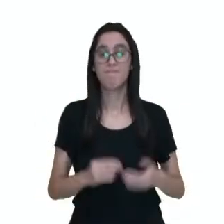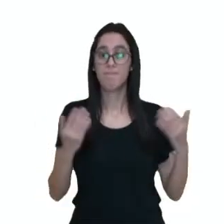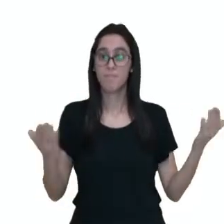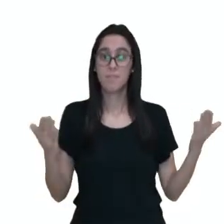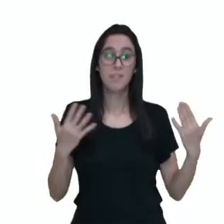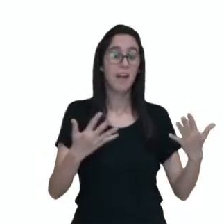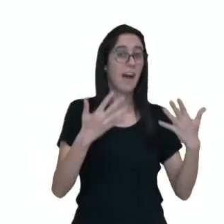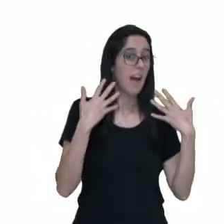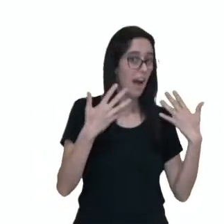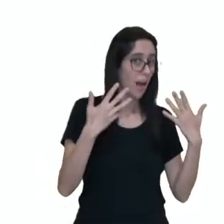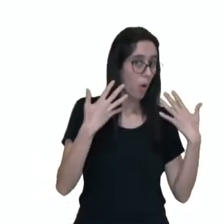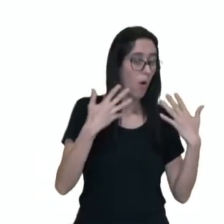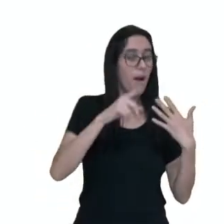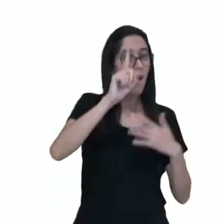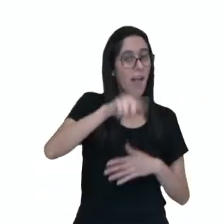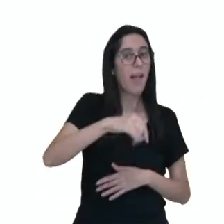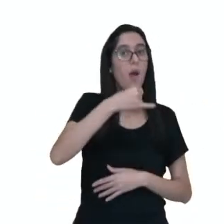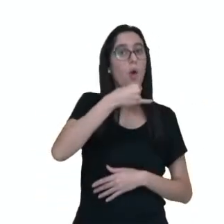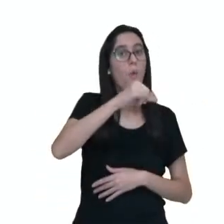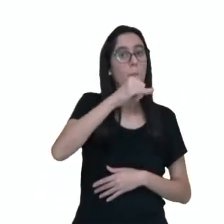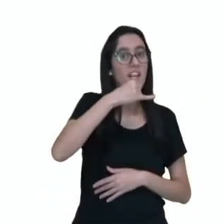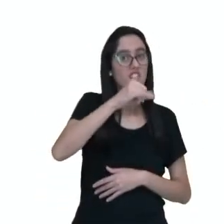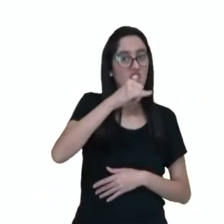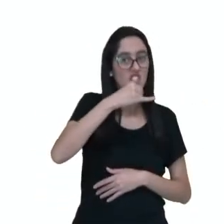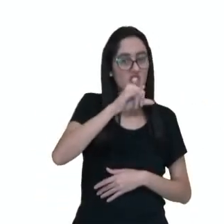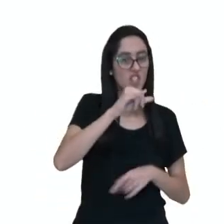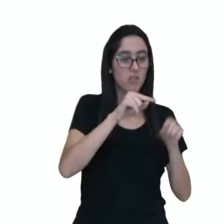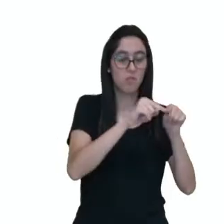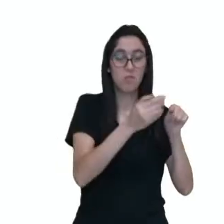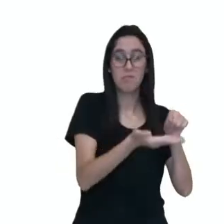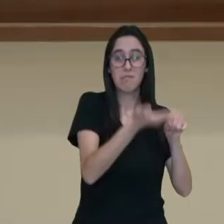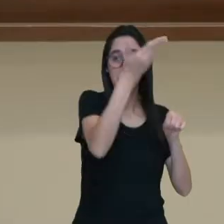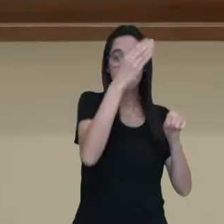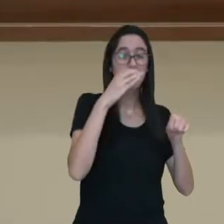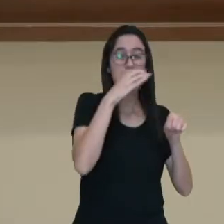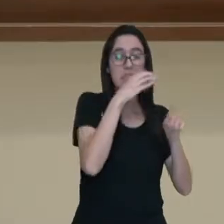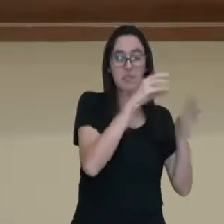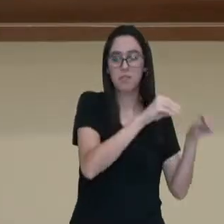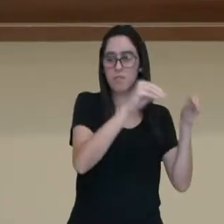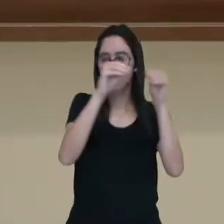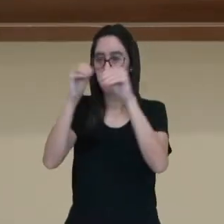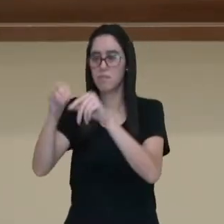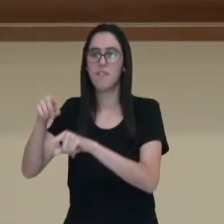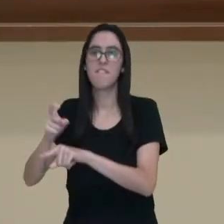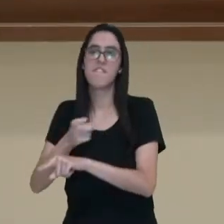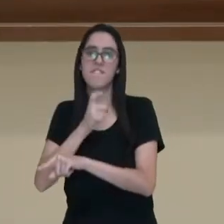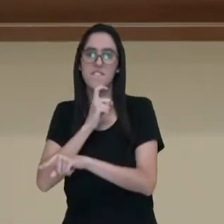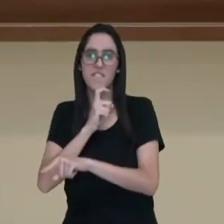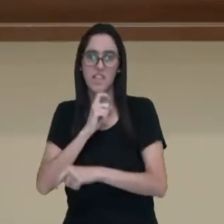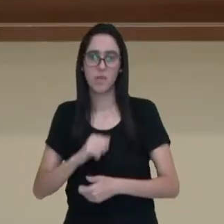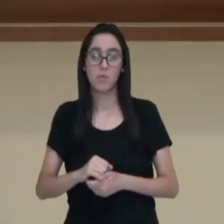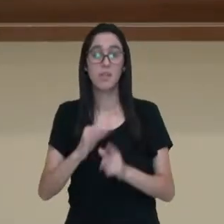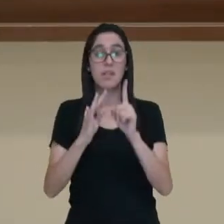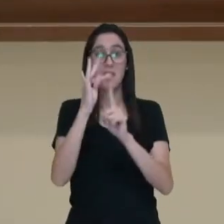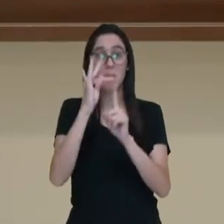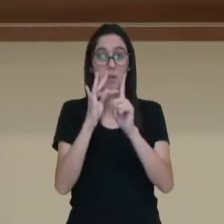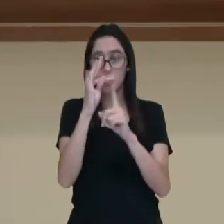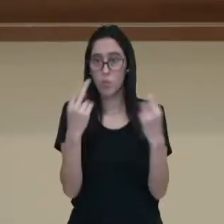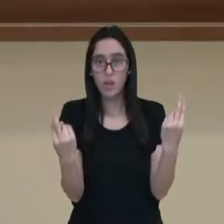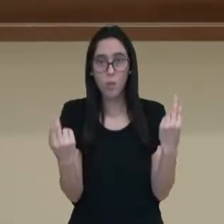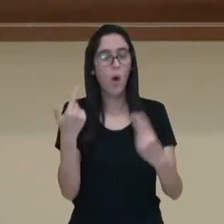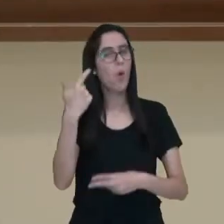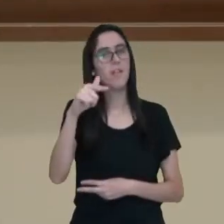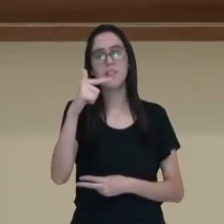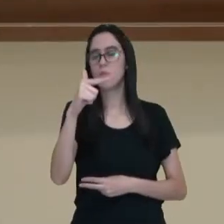é uma energia que passa do corpo de maior para outro de menor temperatura. Temperaturas iguais não têm